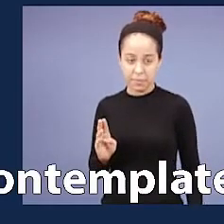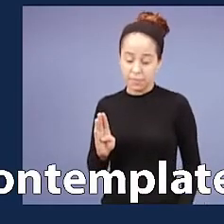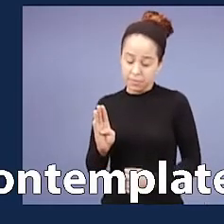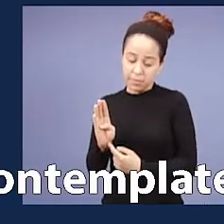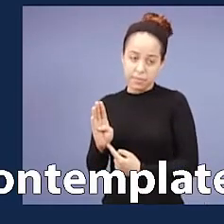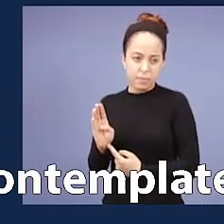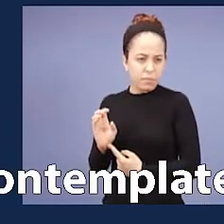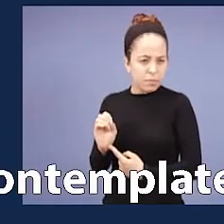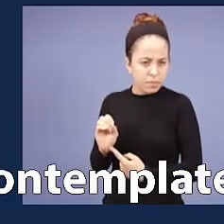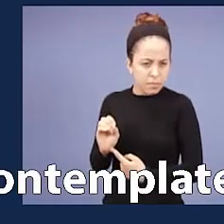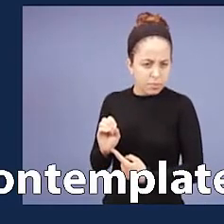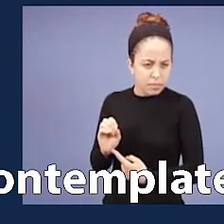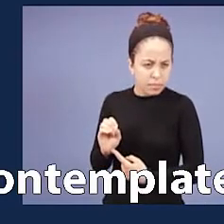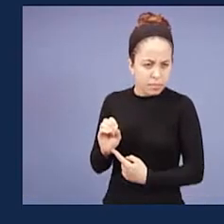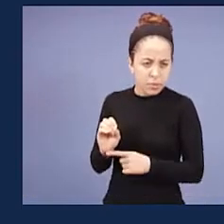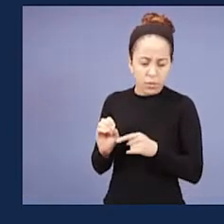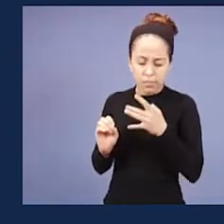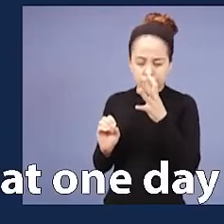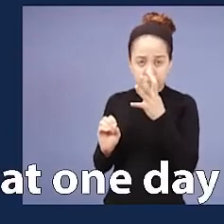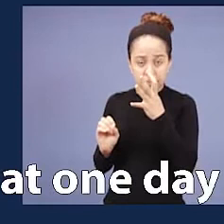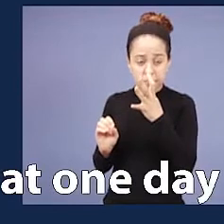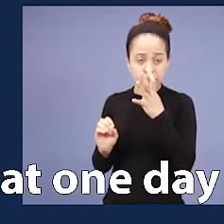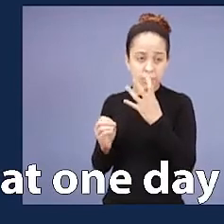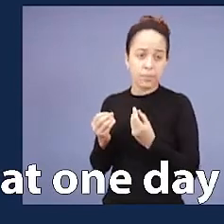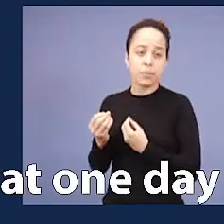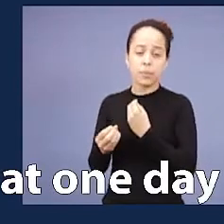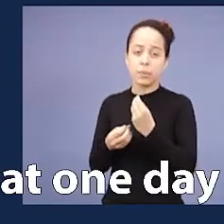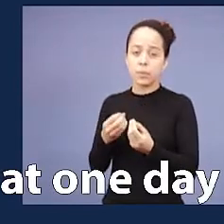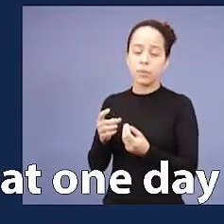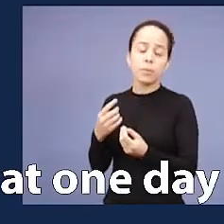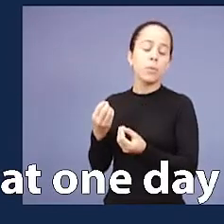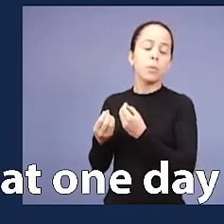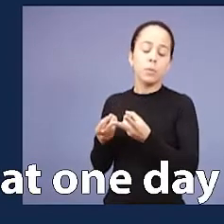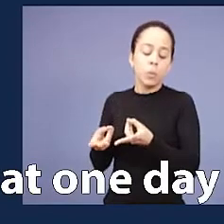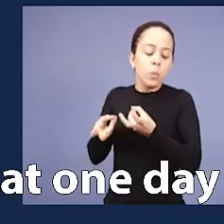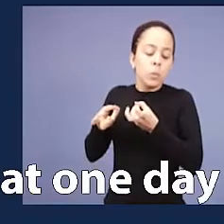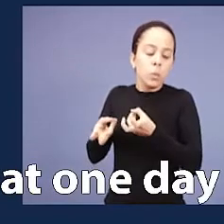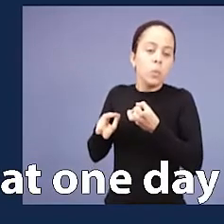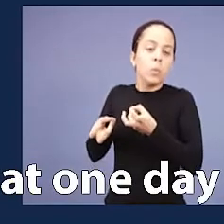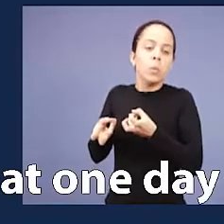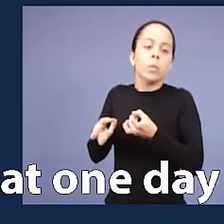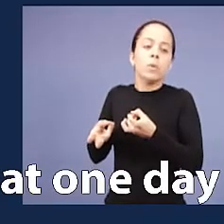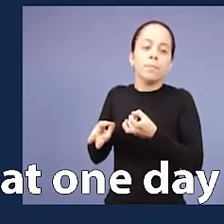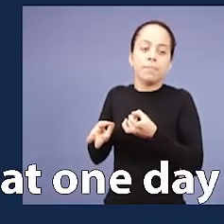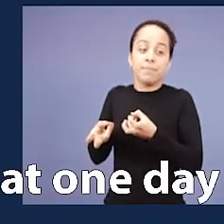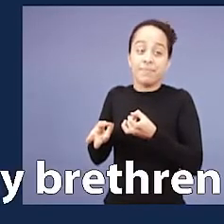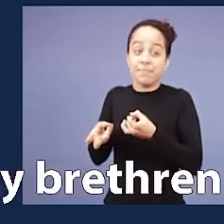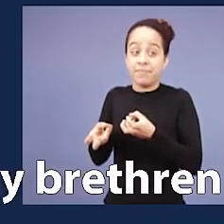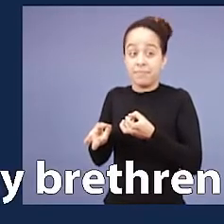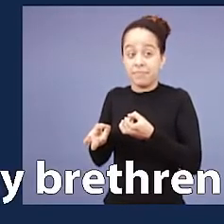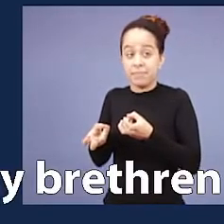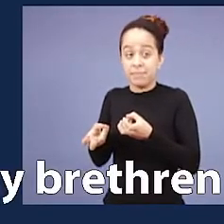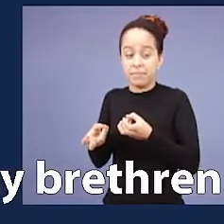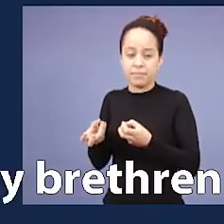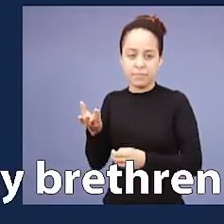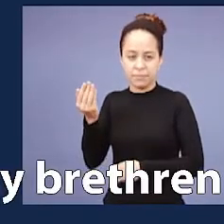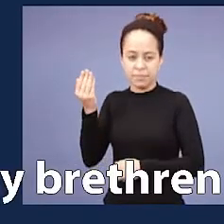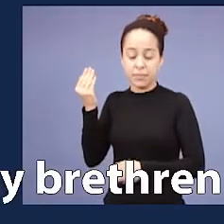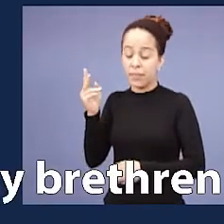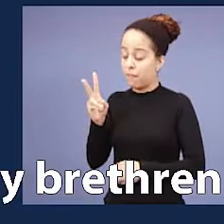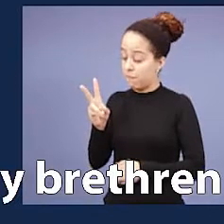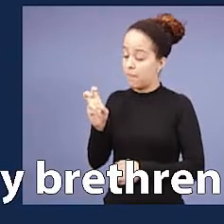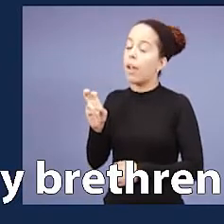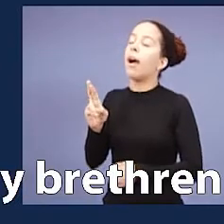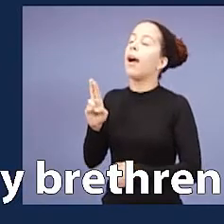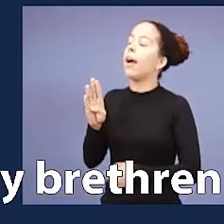da vela contemplada como ouvi lá aconteceu que um dia o verbo se fez